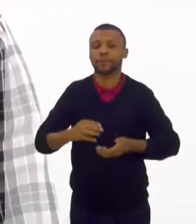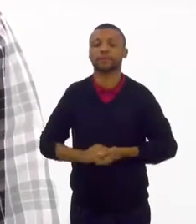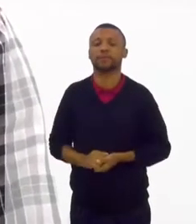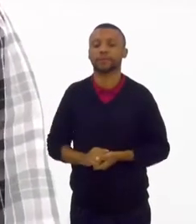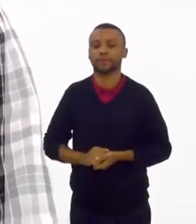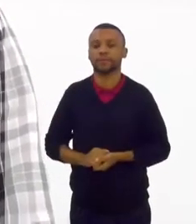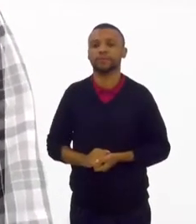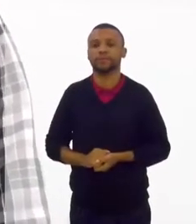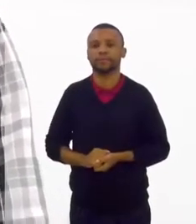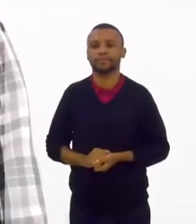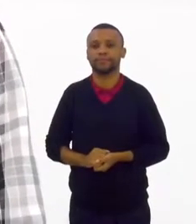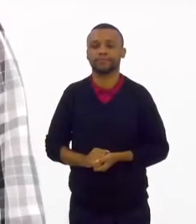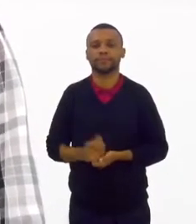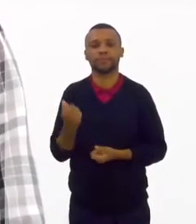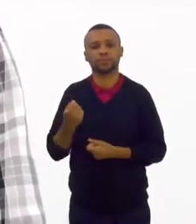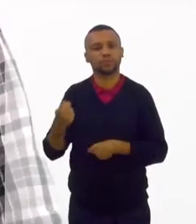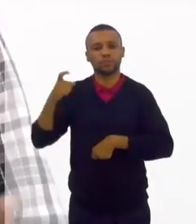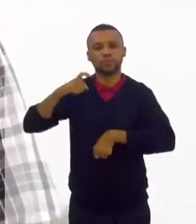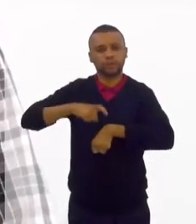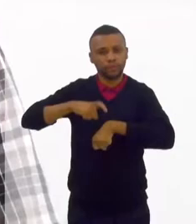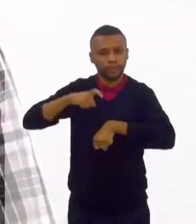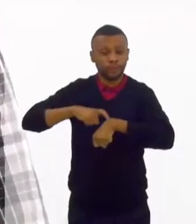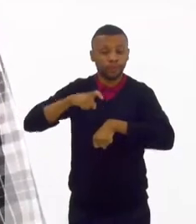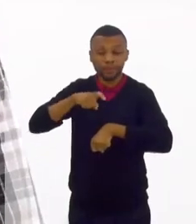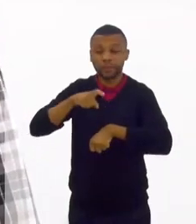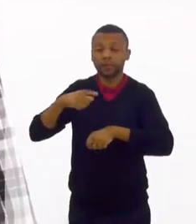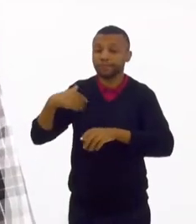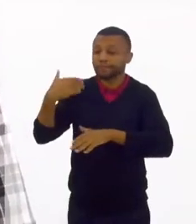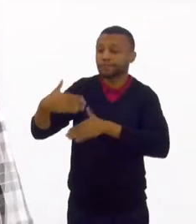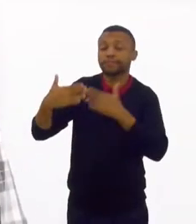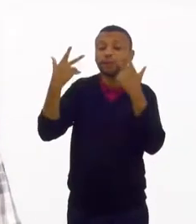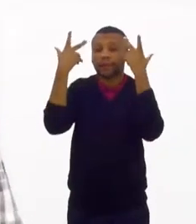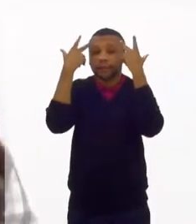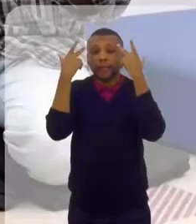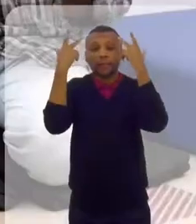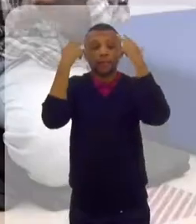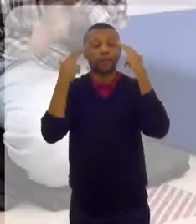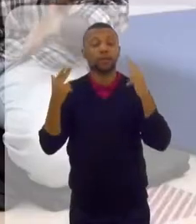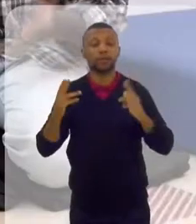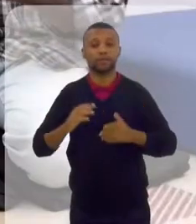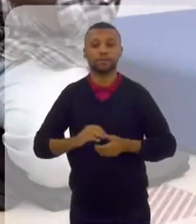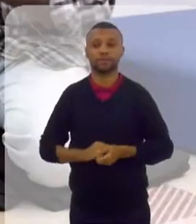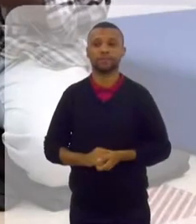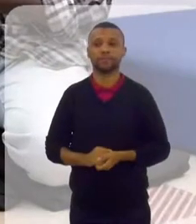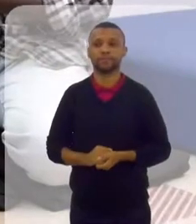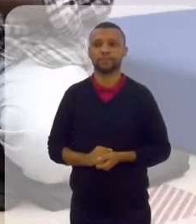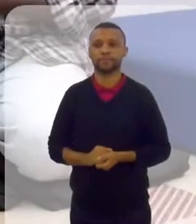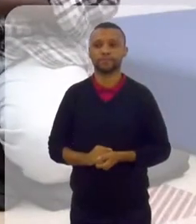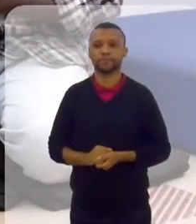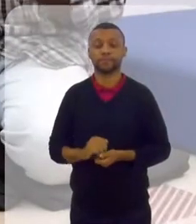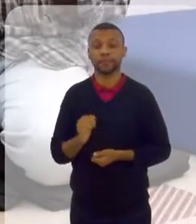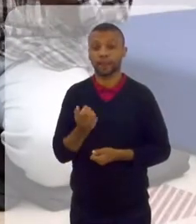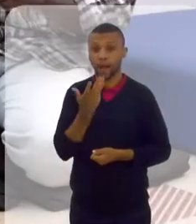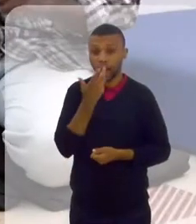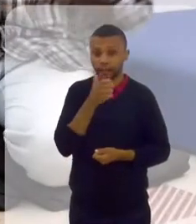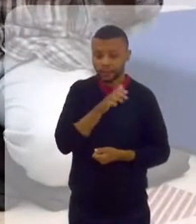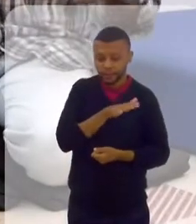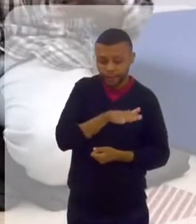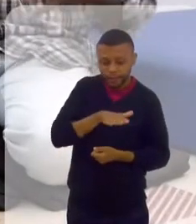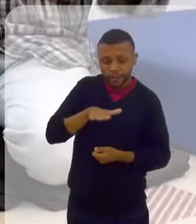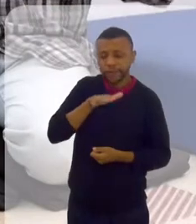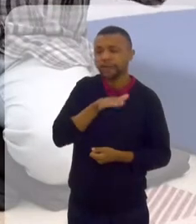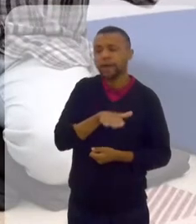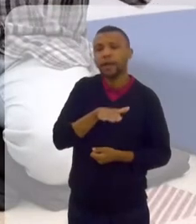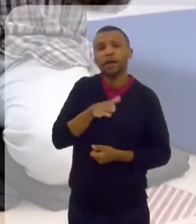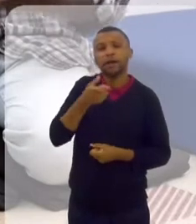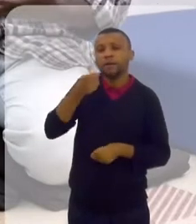começa. E aí, quando eles chegaram, isso que era a forma natural. E o Sheikh geralmente não recebia salário. Certo. E as crianças, o que eles